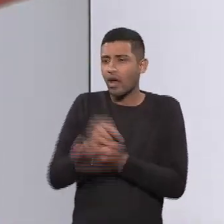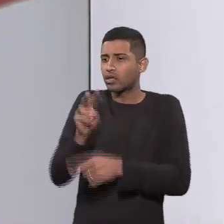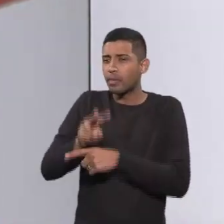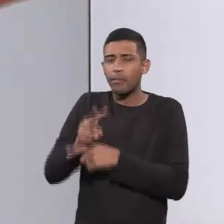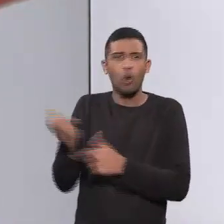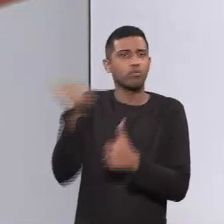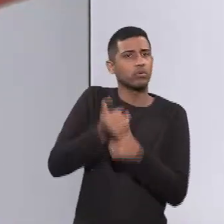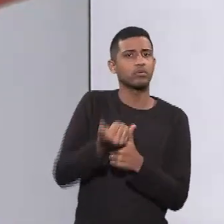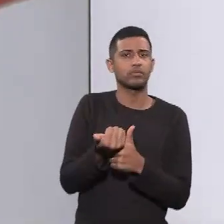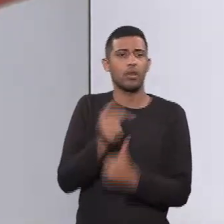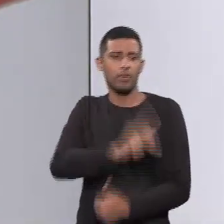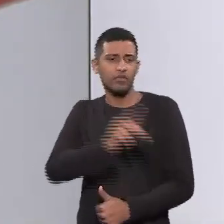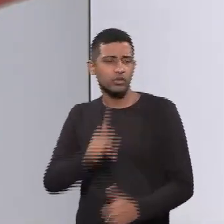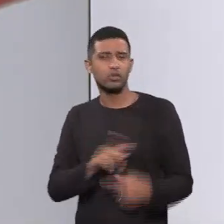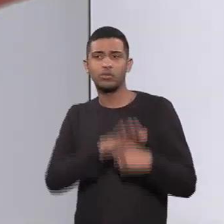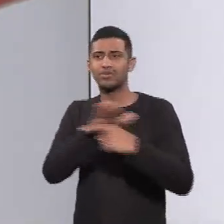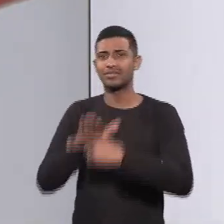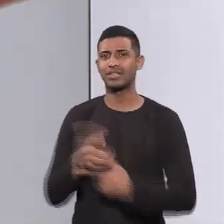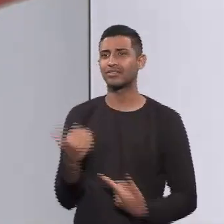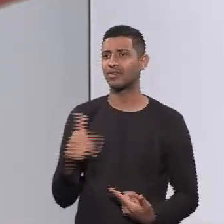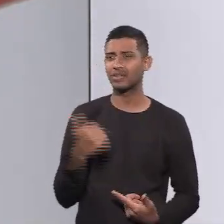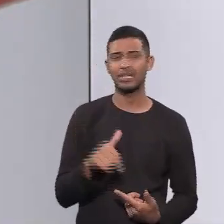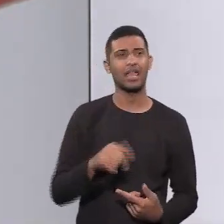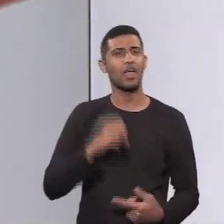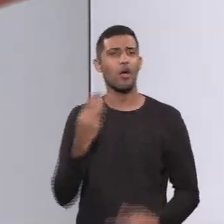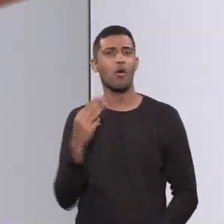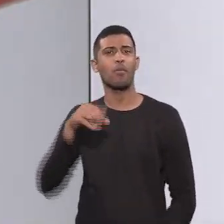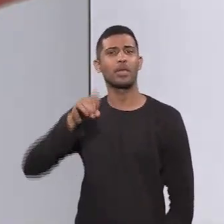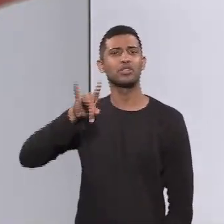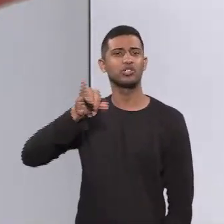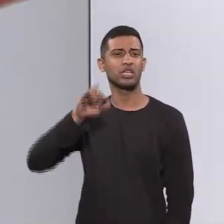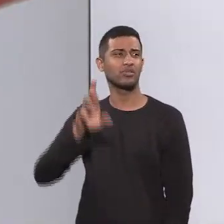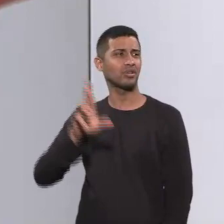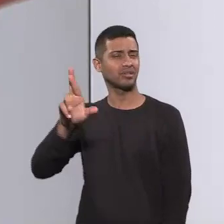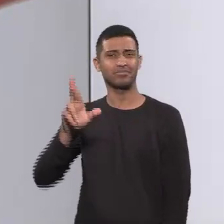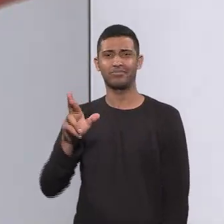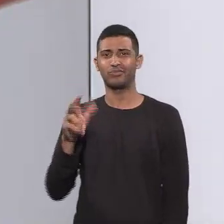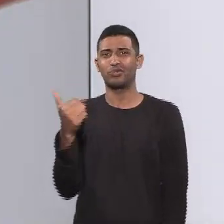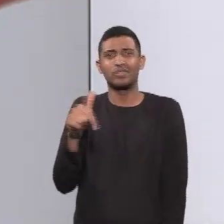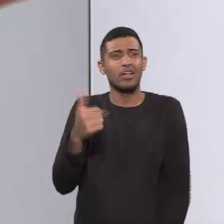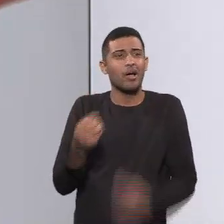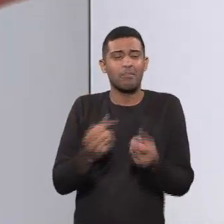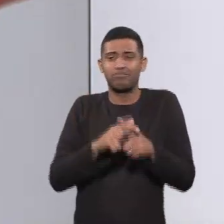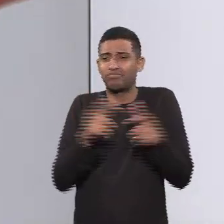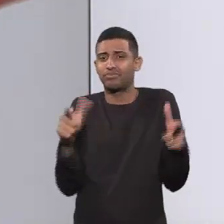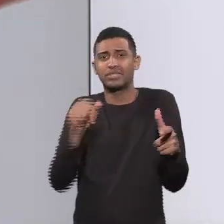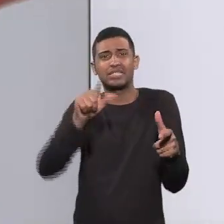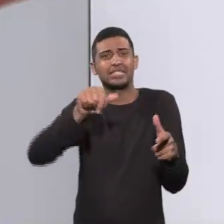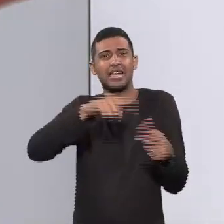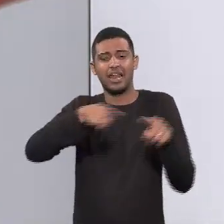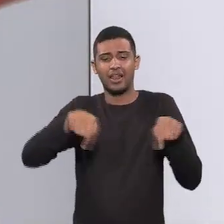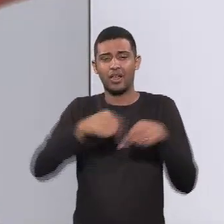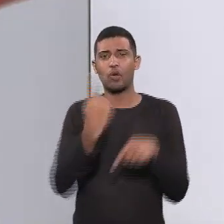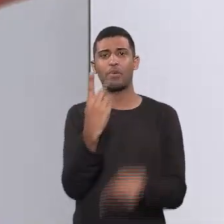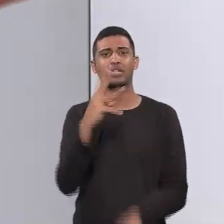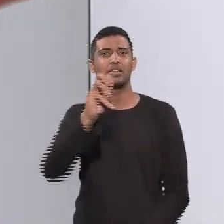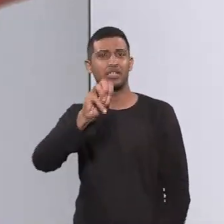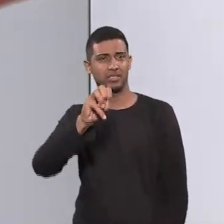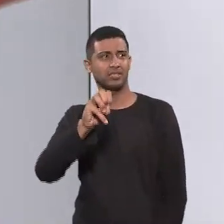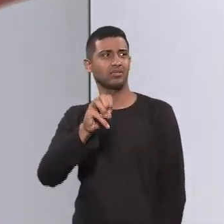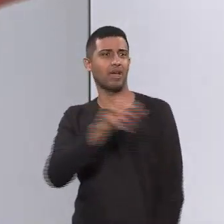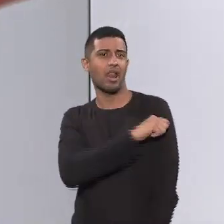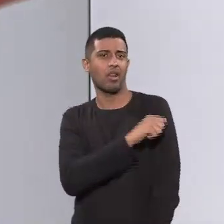docência, não tem um professor colaborador, não tem um mediador, são 30 a 35 alunos numa sala de aula. Realmente a gente precisa pensar as condições